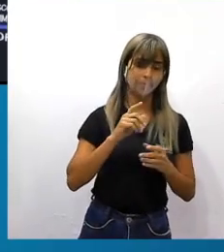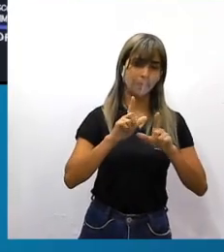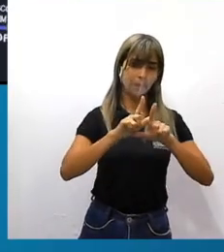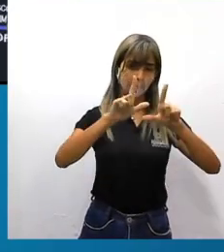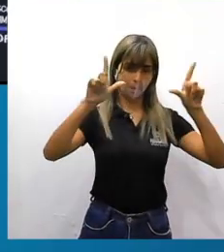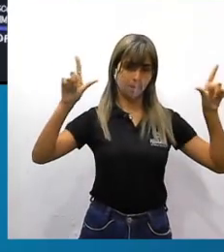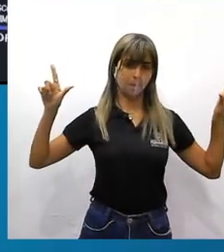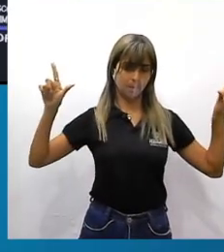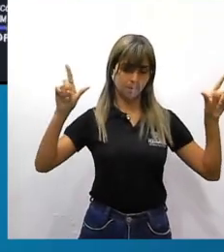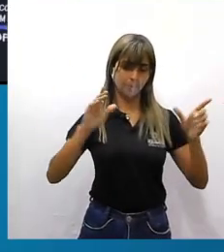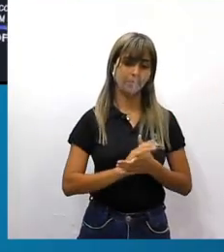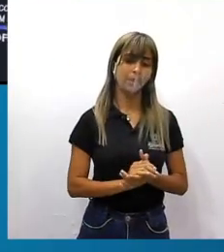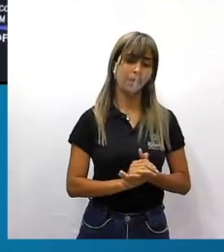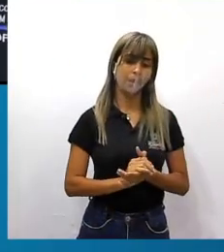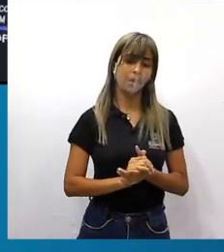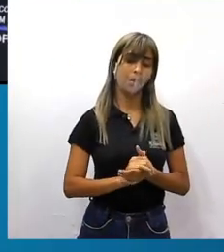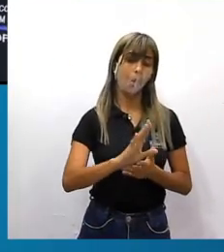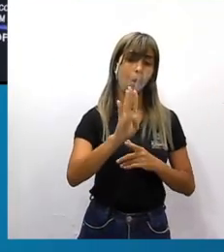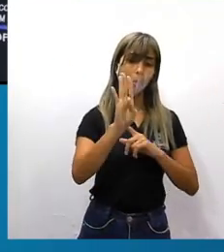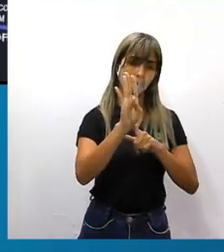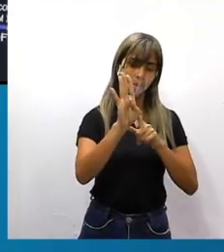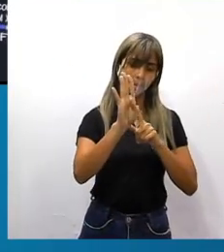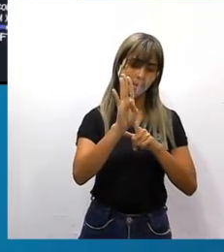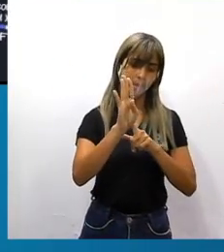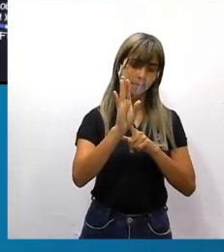tela o seguinte. O extrato B,